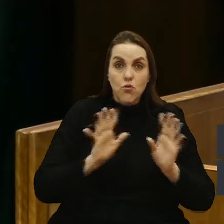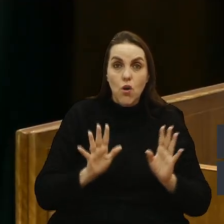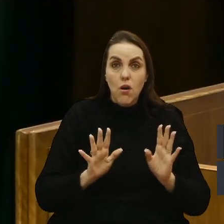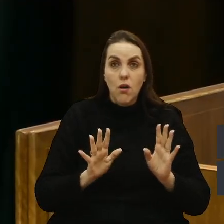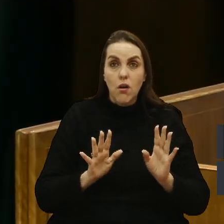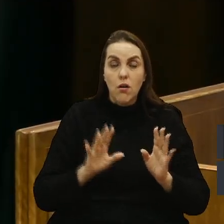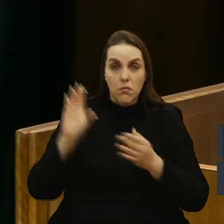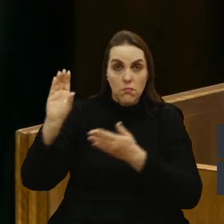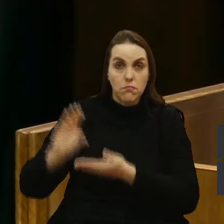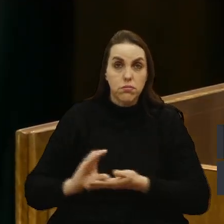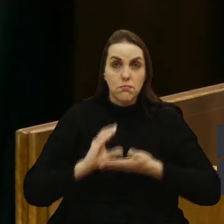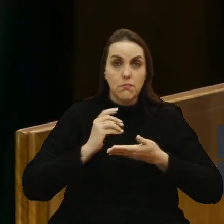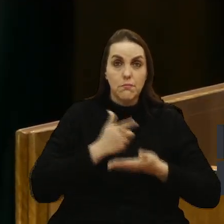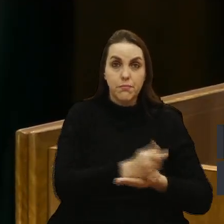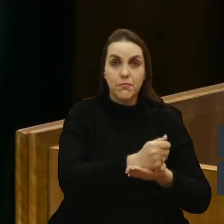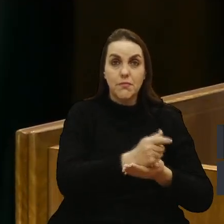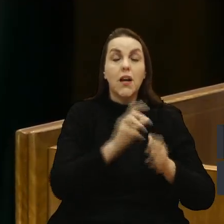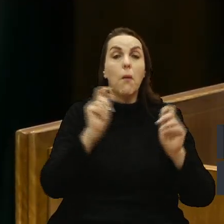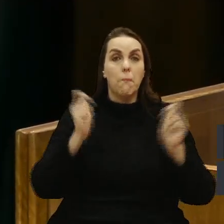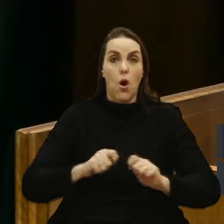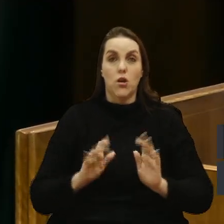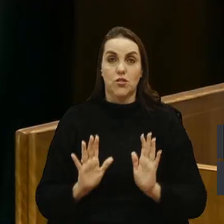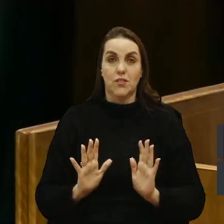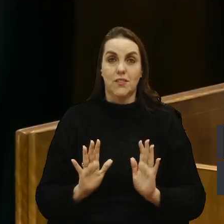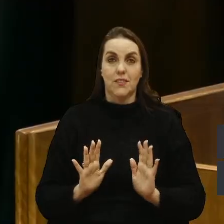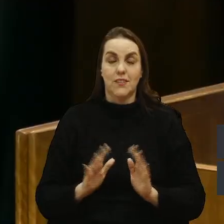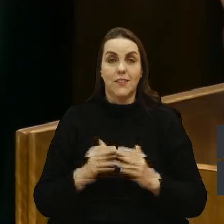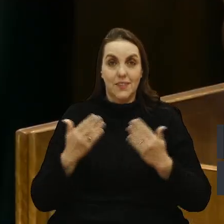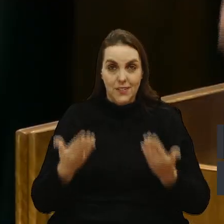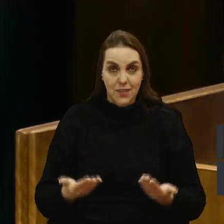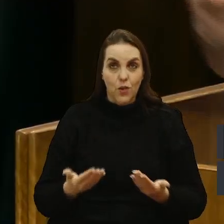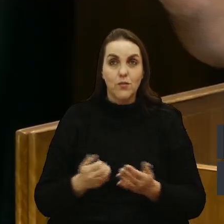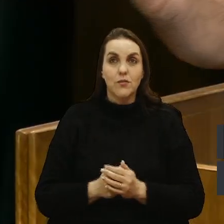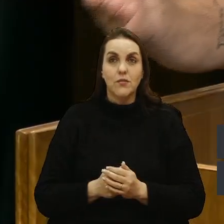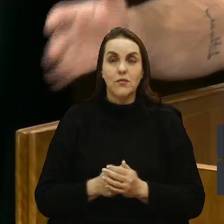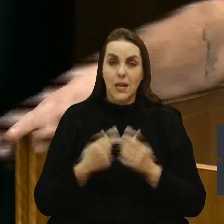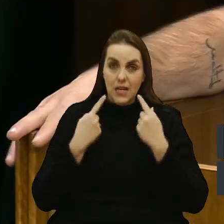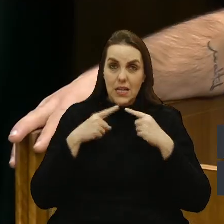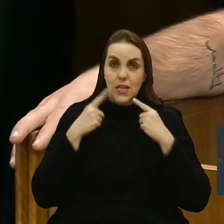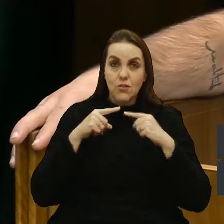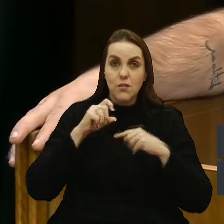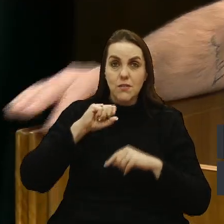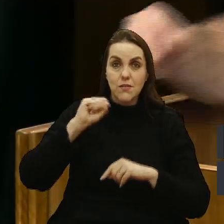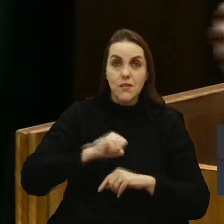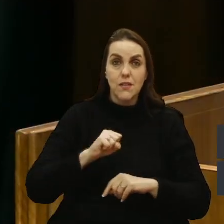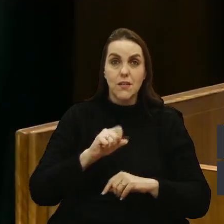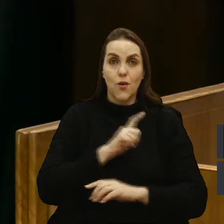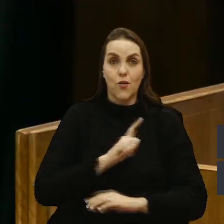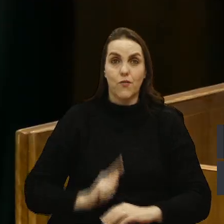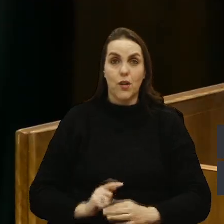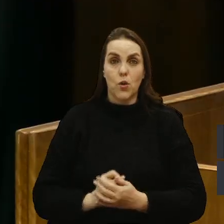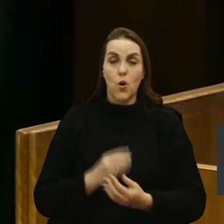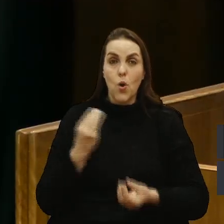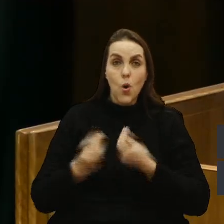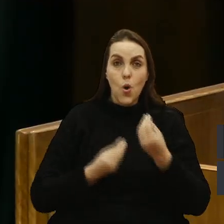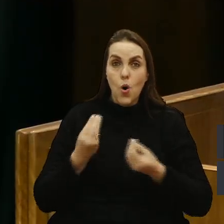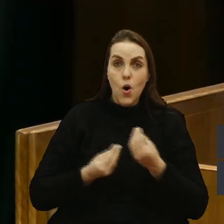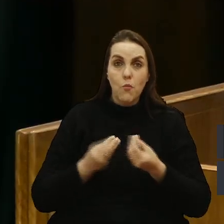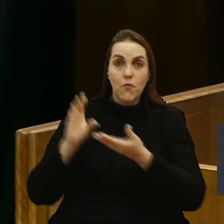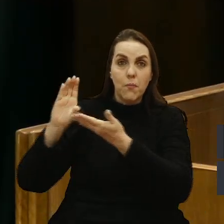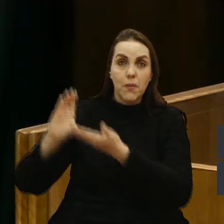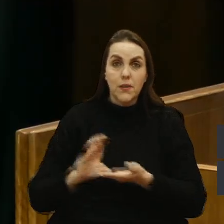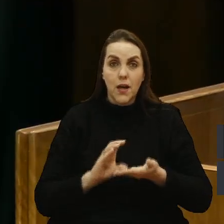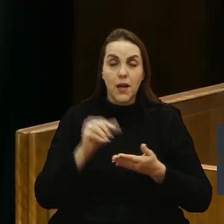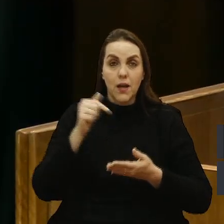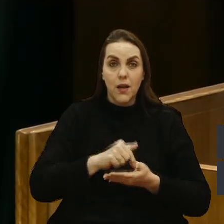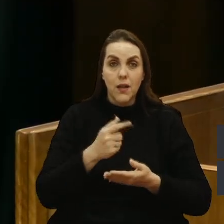É possível isso acontecer. E com isso eu trago críticas ao governo. Como é que a gente vai mandar recurso para a